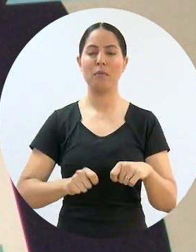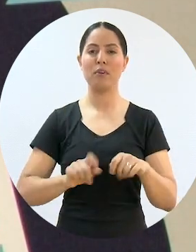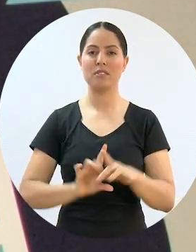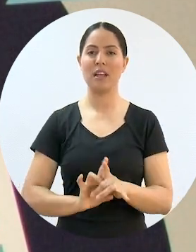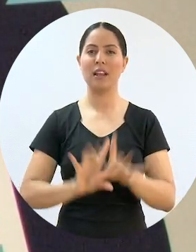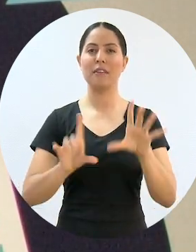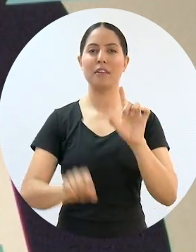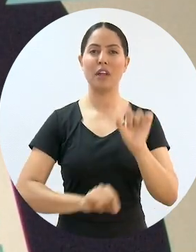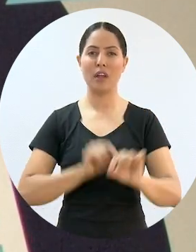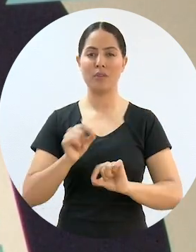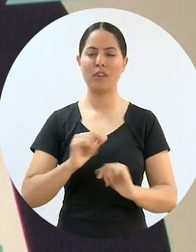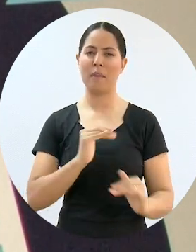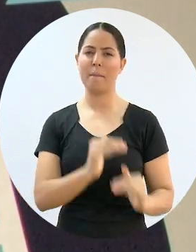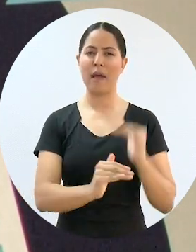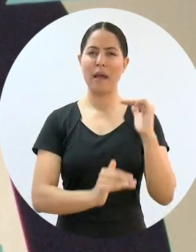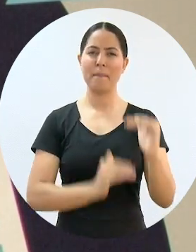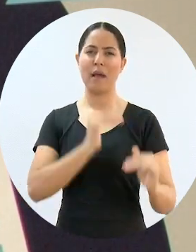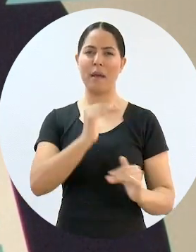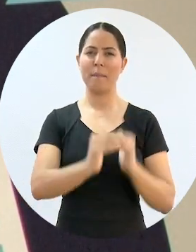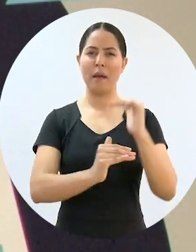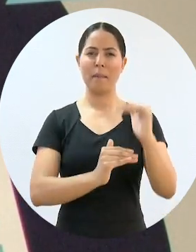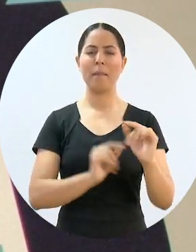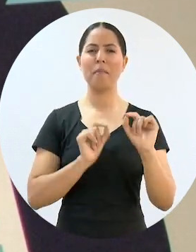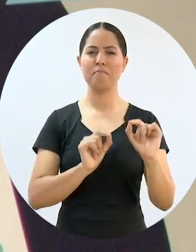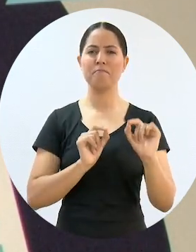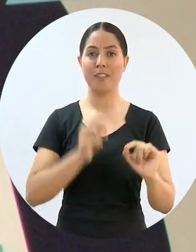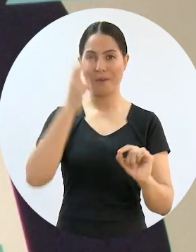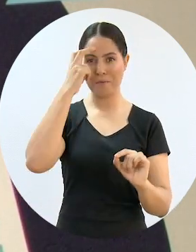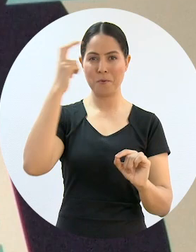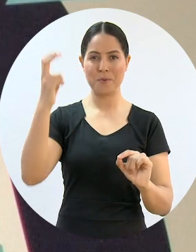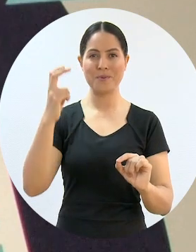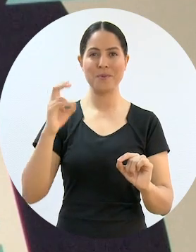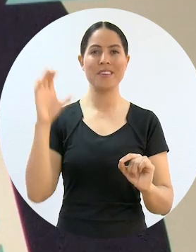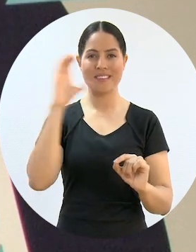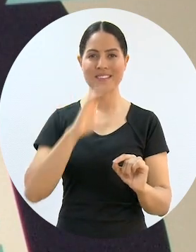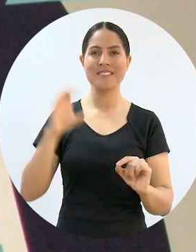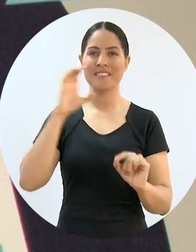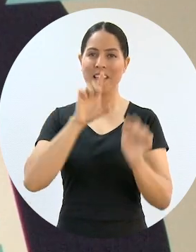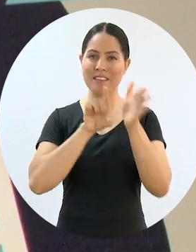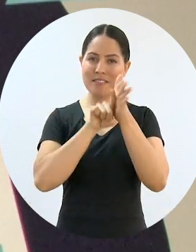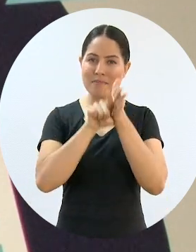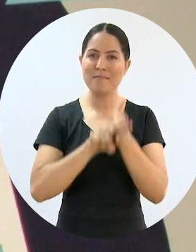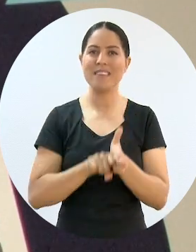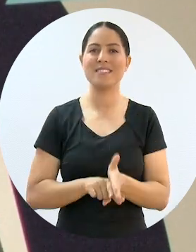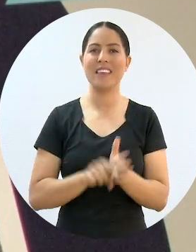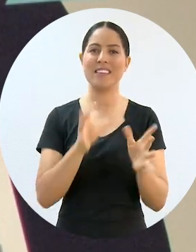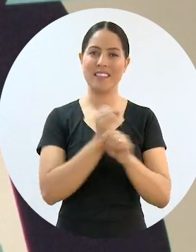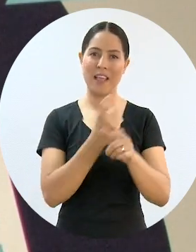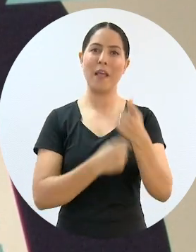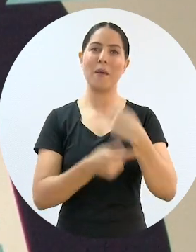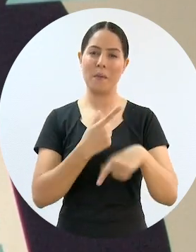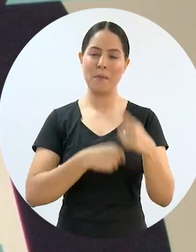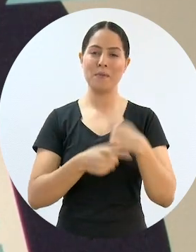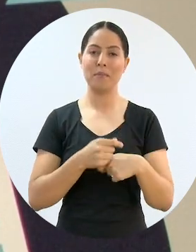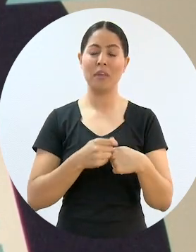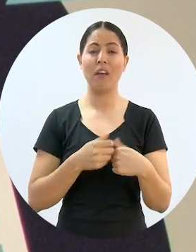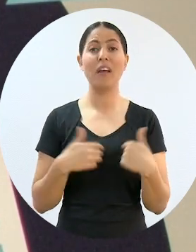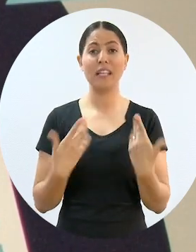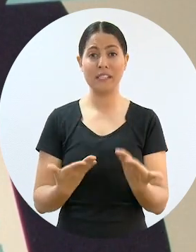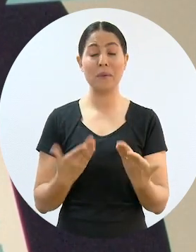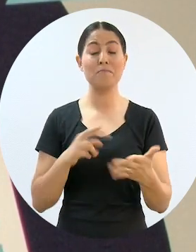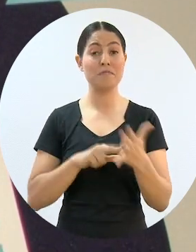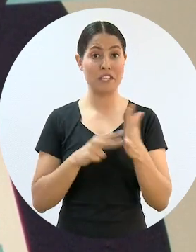que possamos continuar a progredir em cultura, em ciência, em pesquisa, em economia. Então,